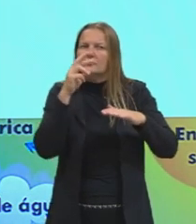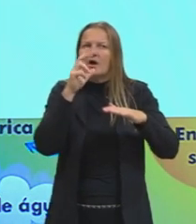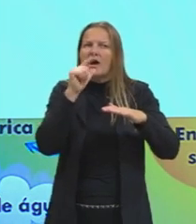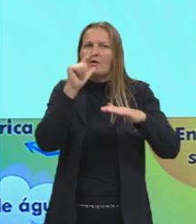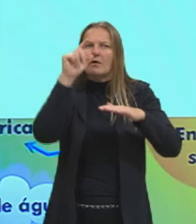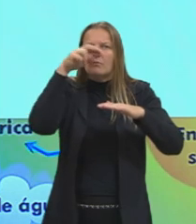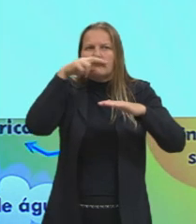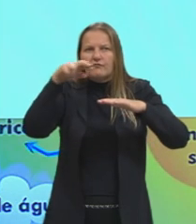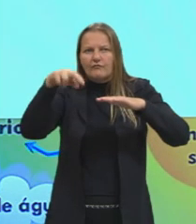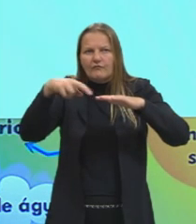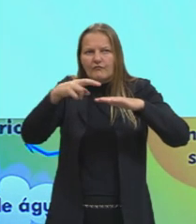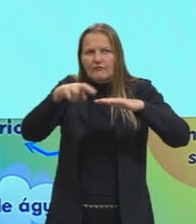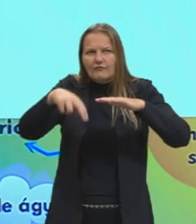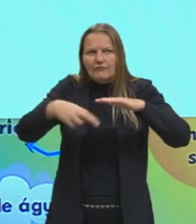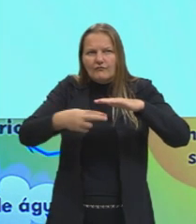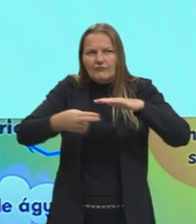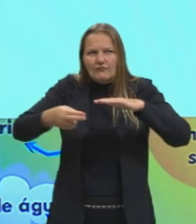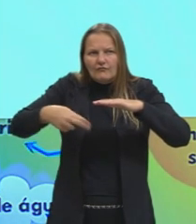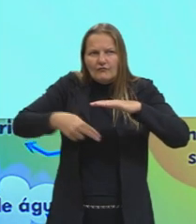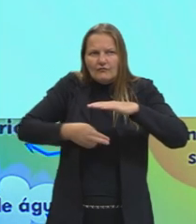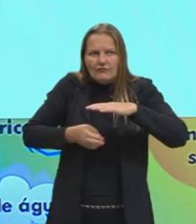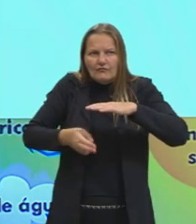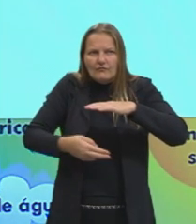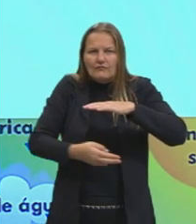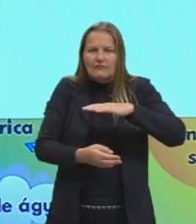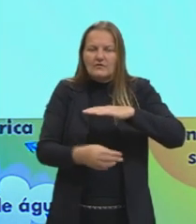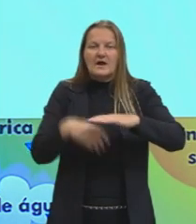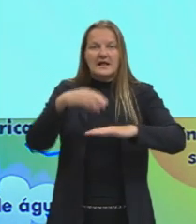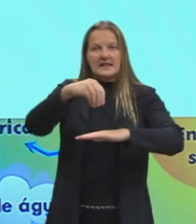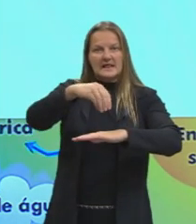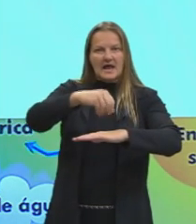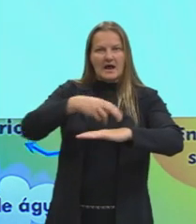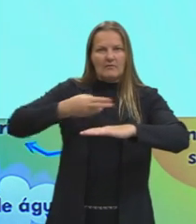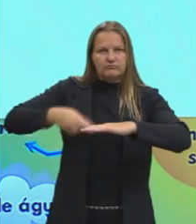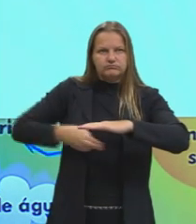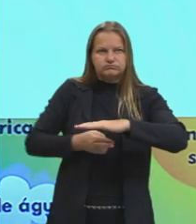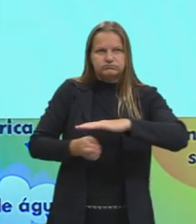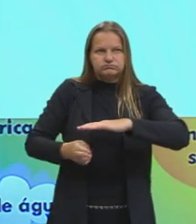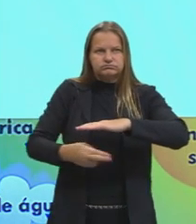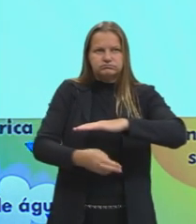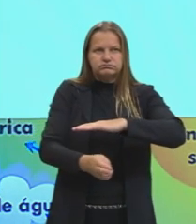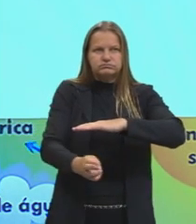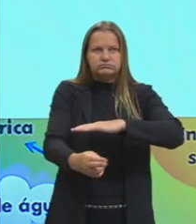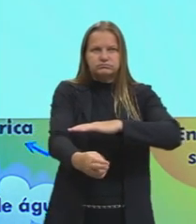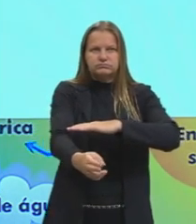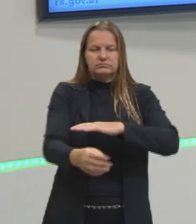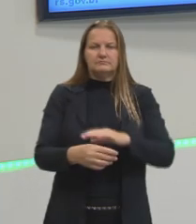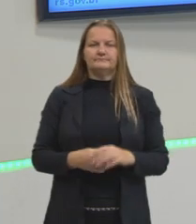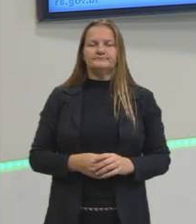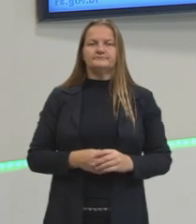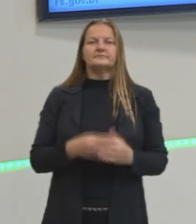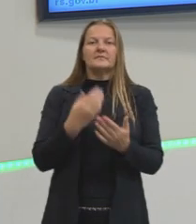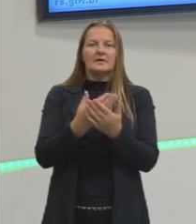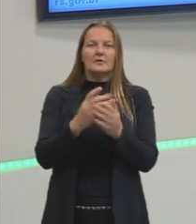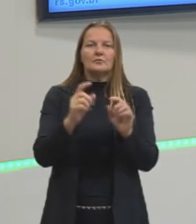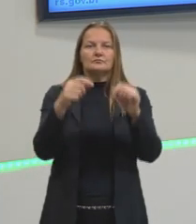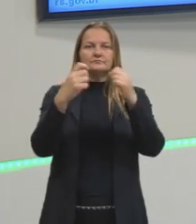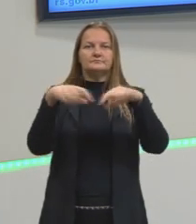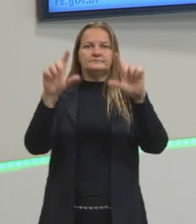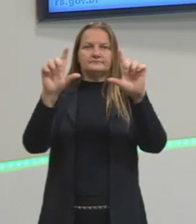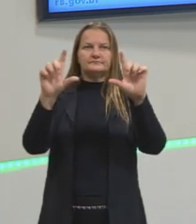é dentro do solo tá a gurizada a gente vai ver agora durante a nossa linha vou passar mais uma aqui